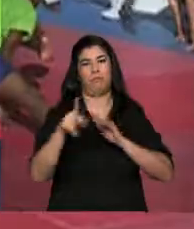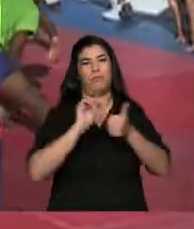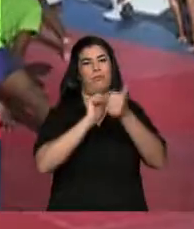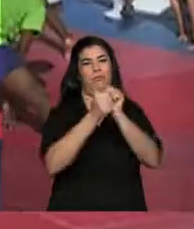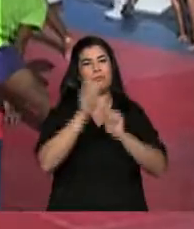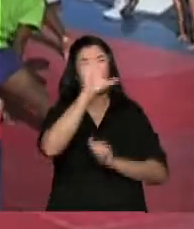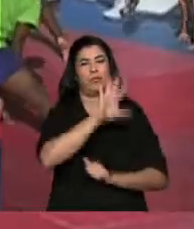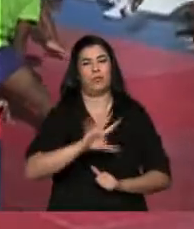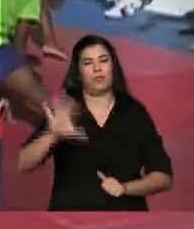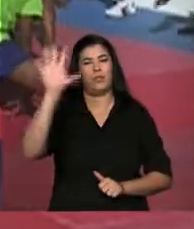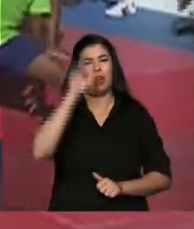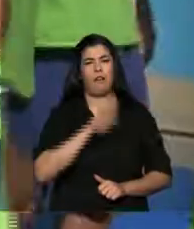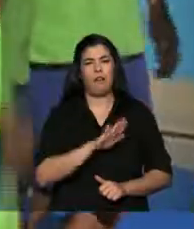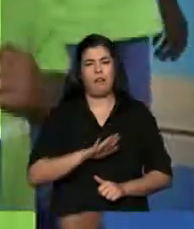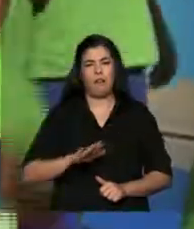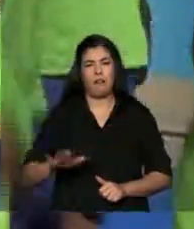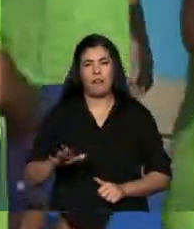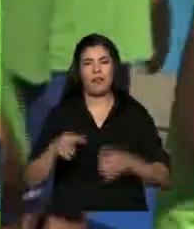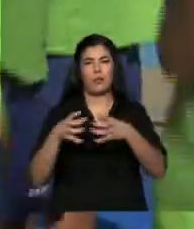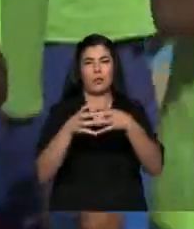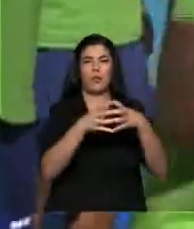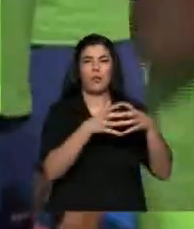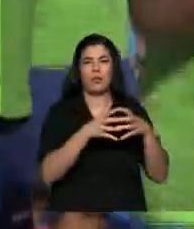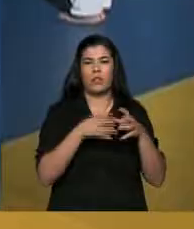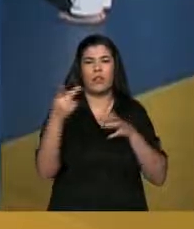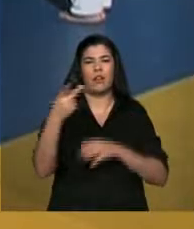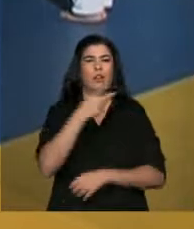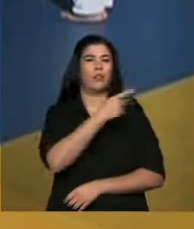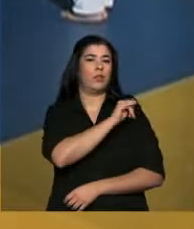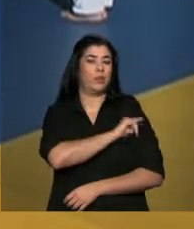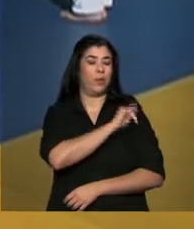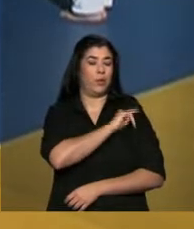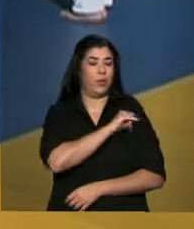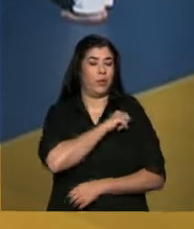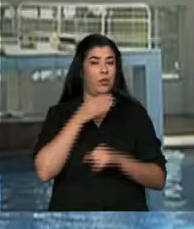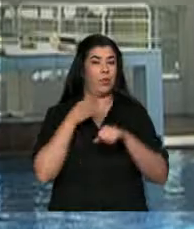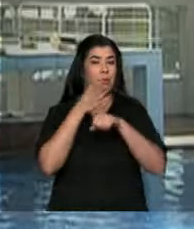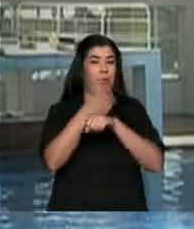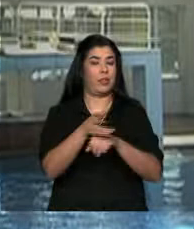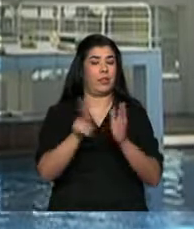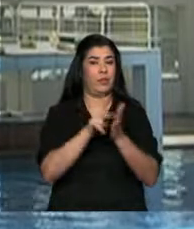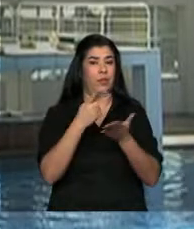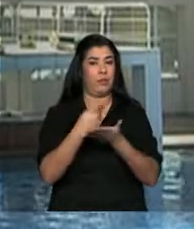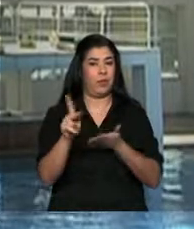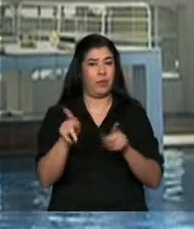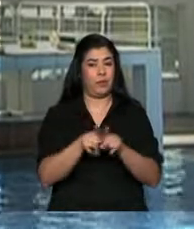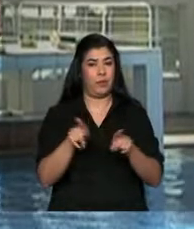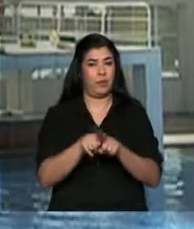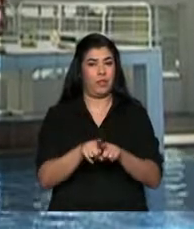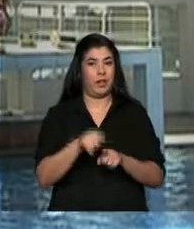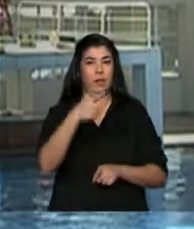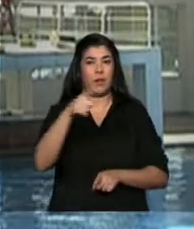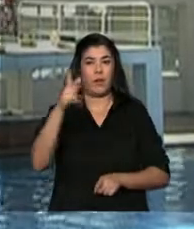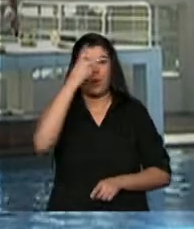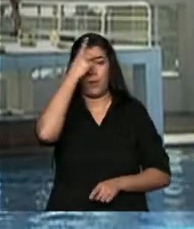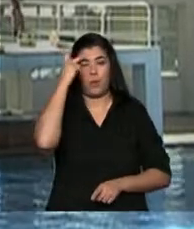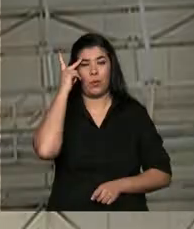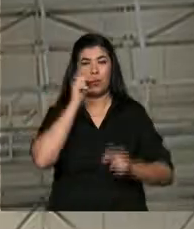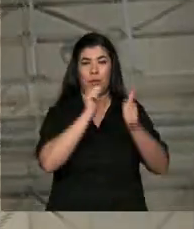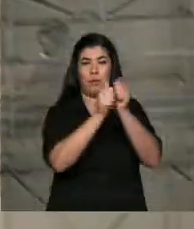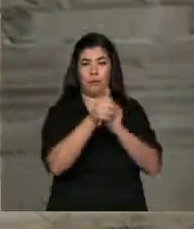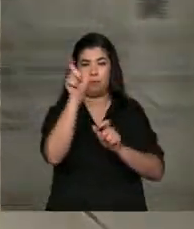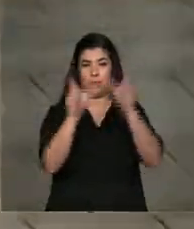nacional. Crianças de comunidades pacificadas praticaram modalidades olímpicas e atletas medalhistas do salto